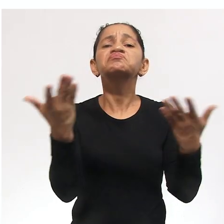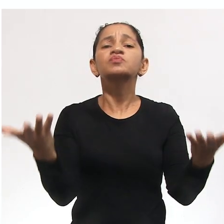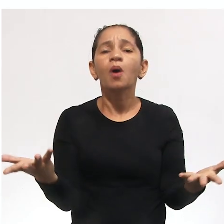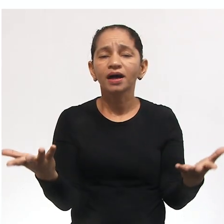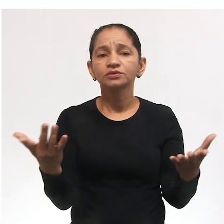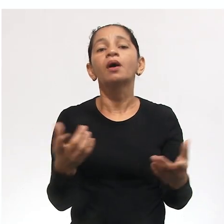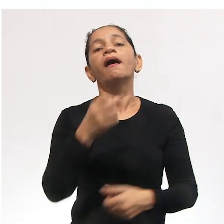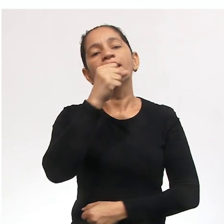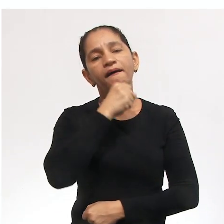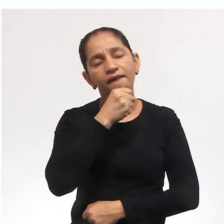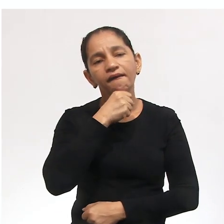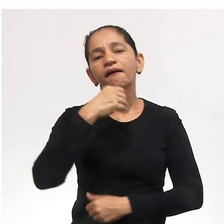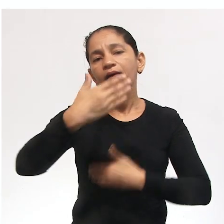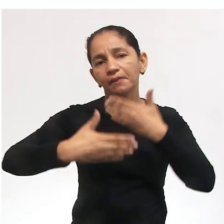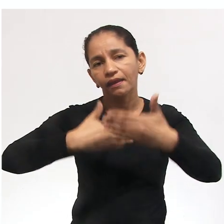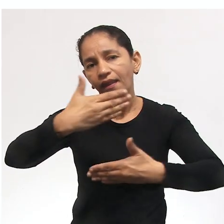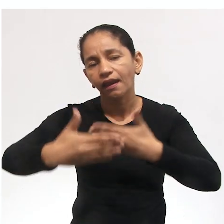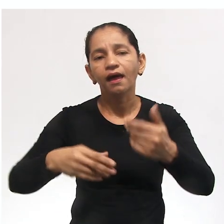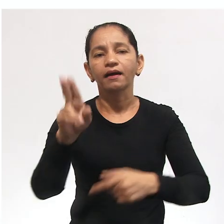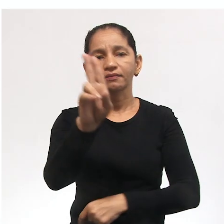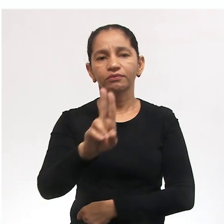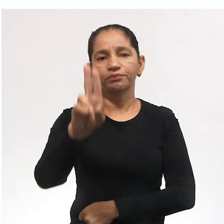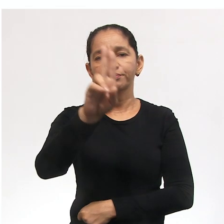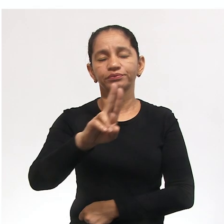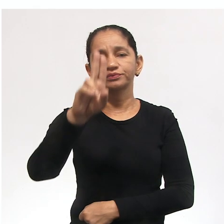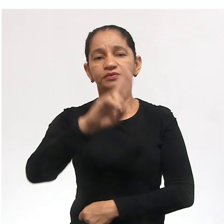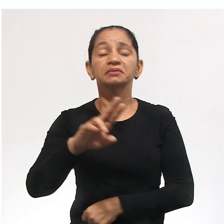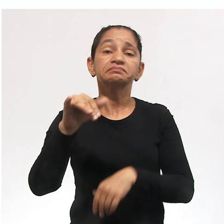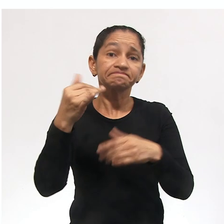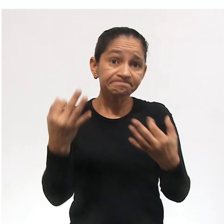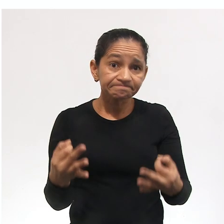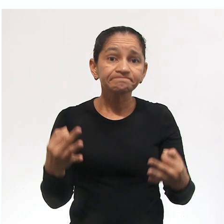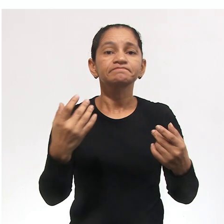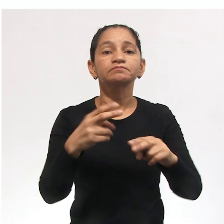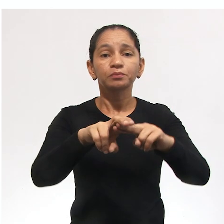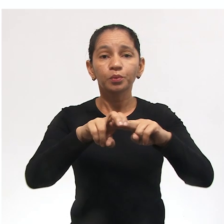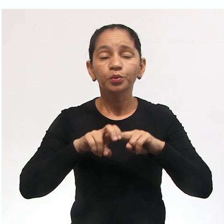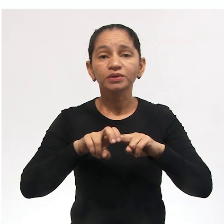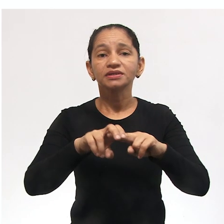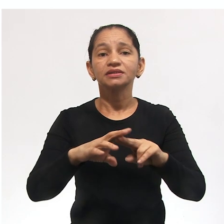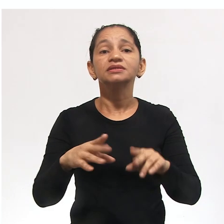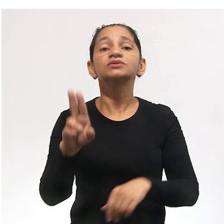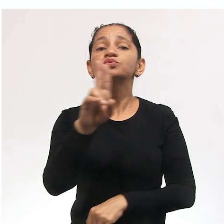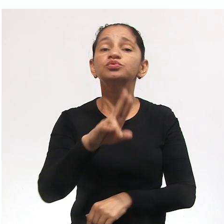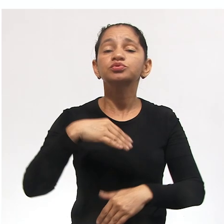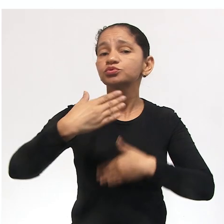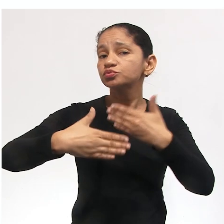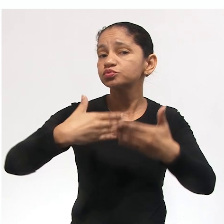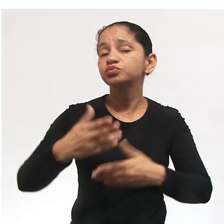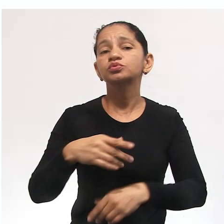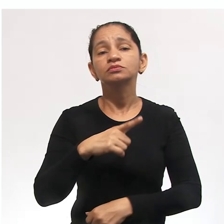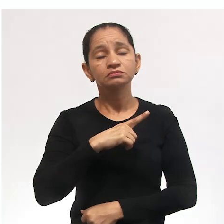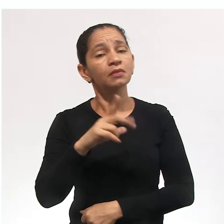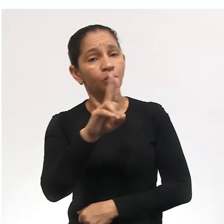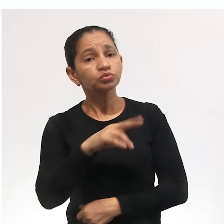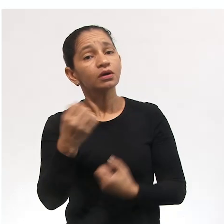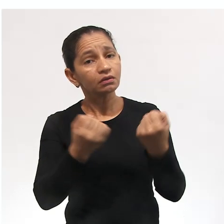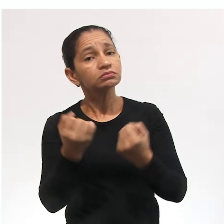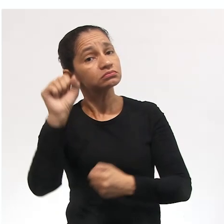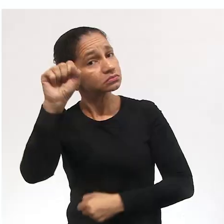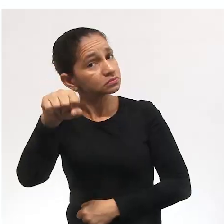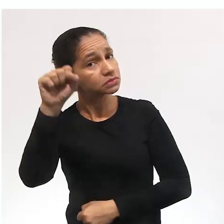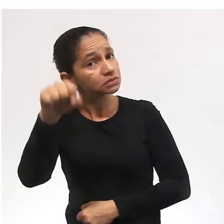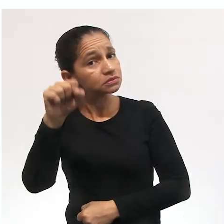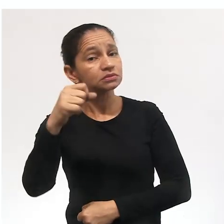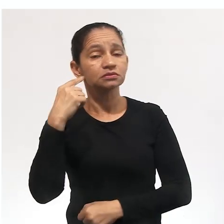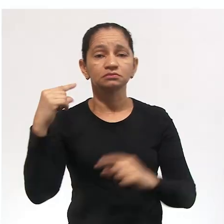bens em função da utilização e que representa, portanto, um consumo da vida útil daquele ativo. Então, a gente foi